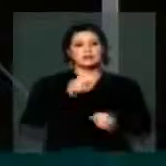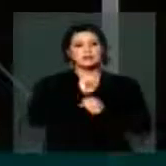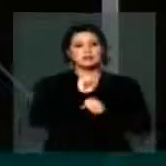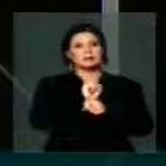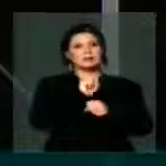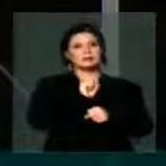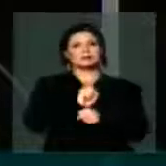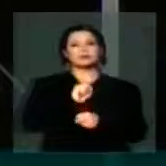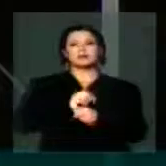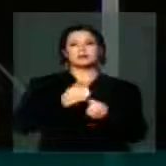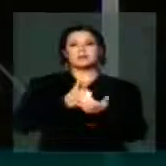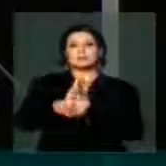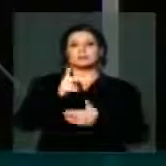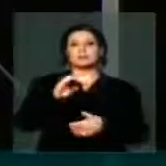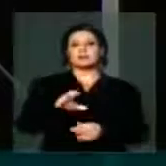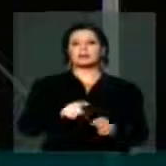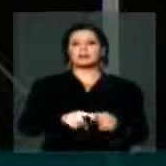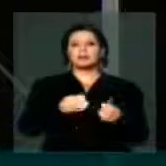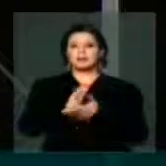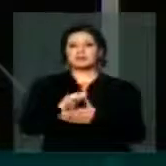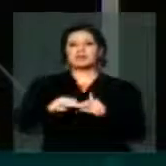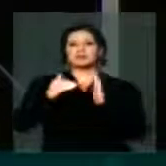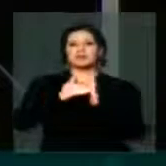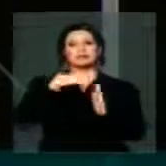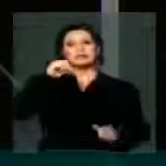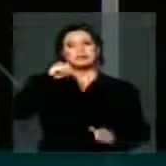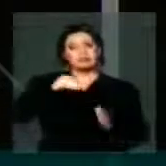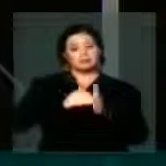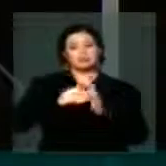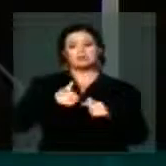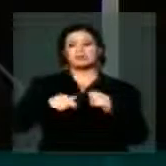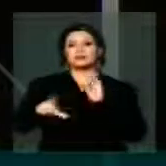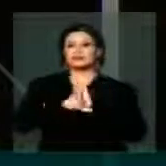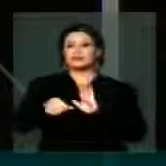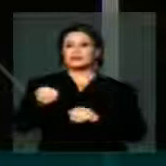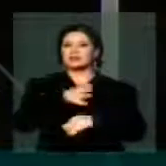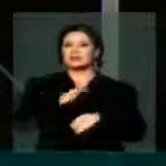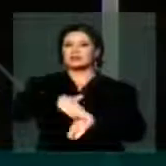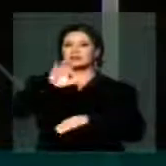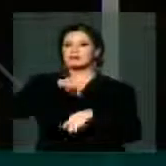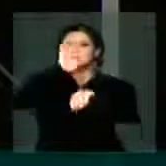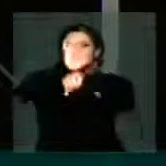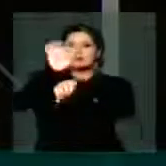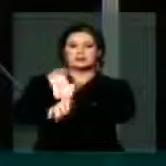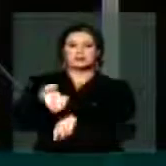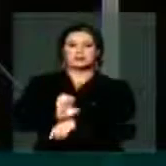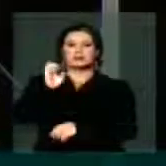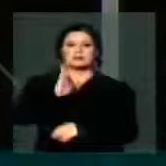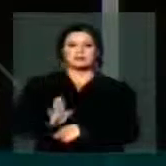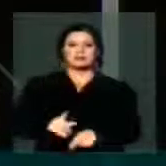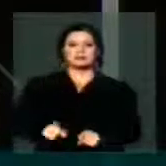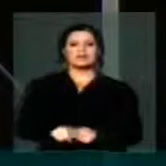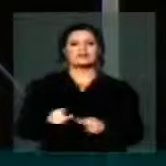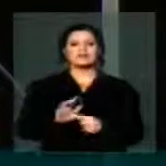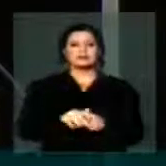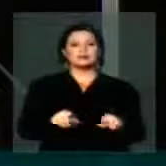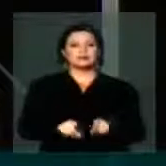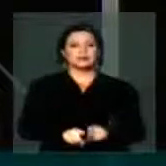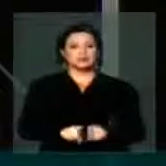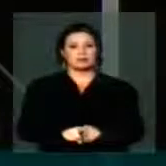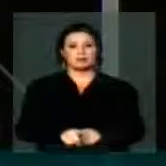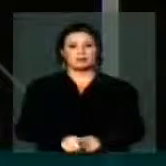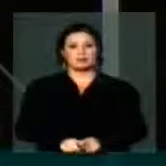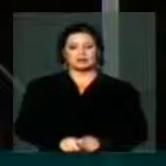Esperando que esta PEC seja logo aprovada no Senado, destaco aqui a justiça que a nova lei fará à maioria dos estados brasileiros. E destaco também